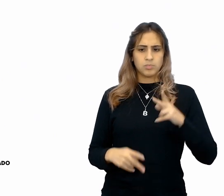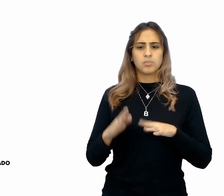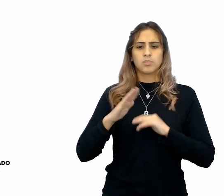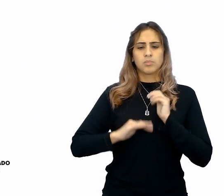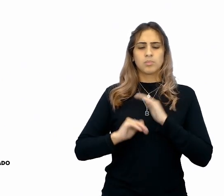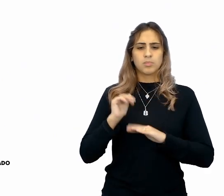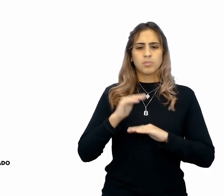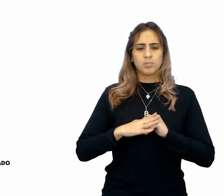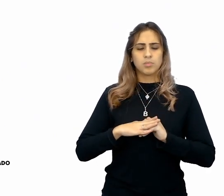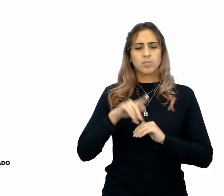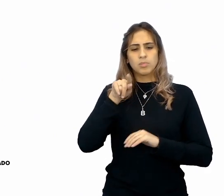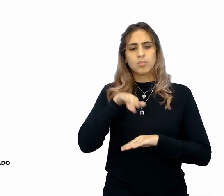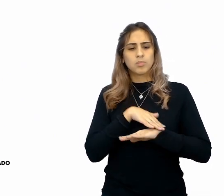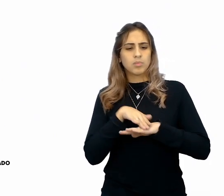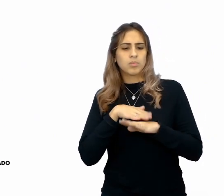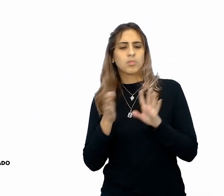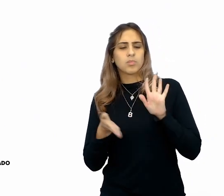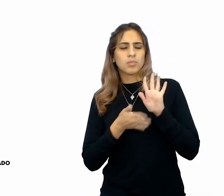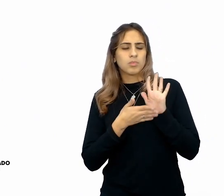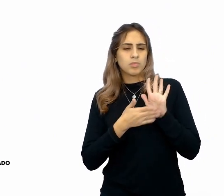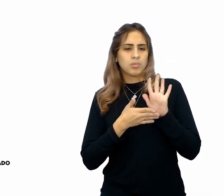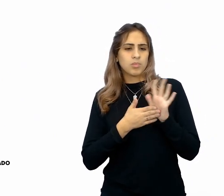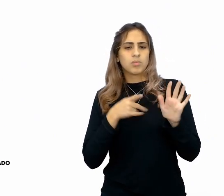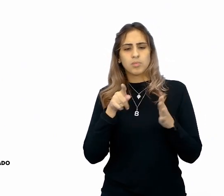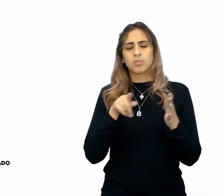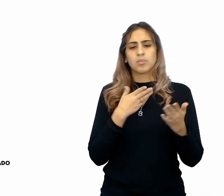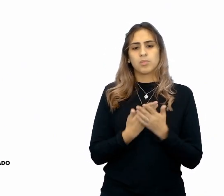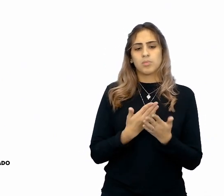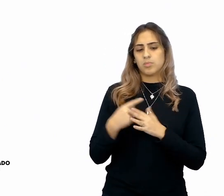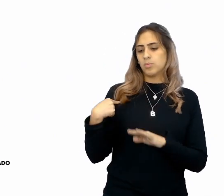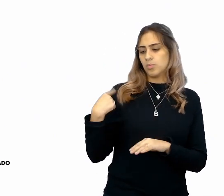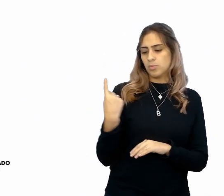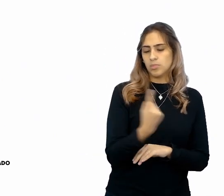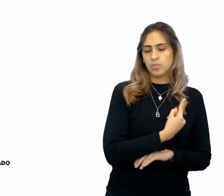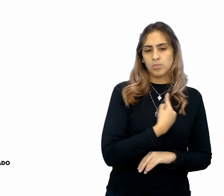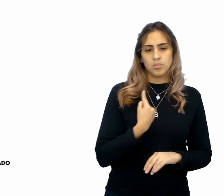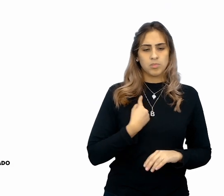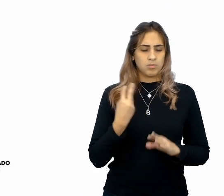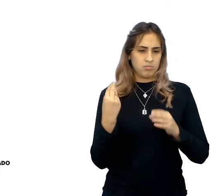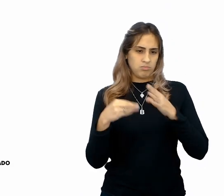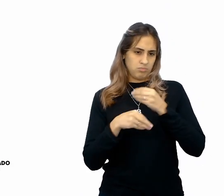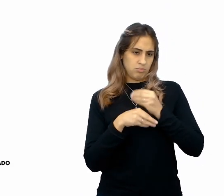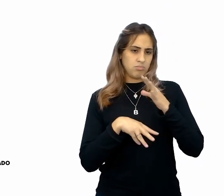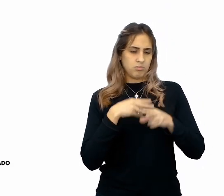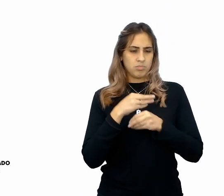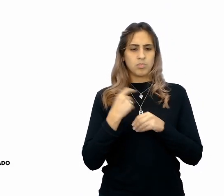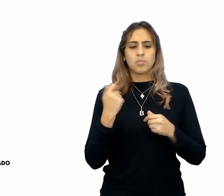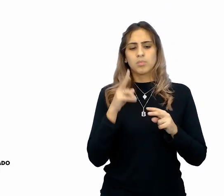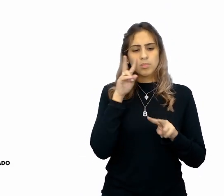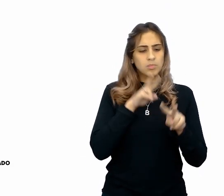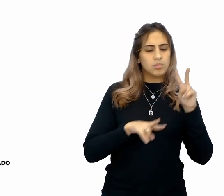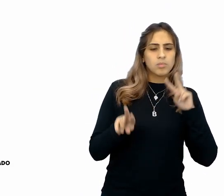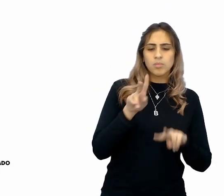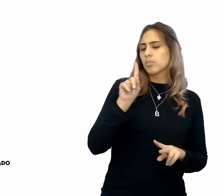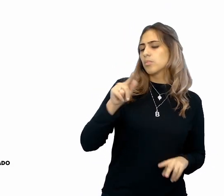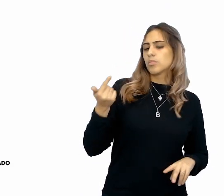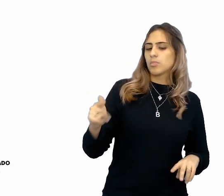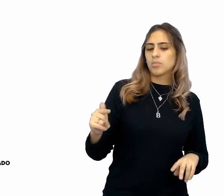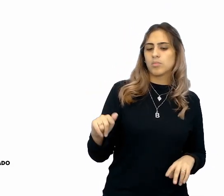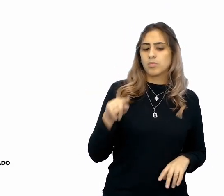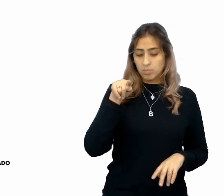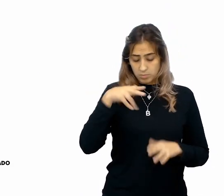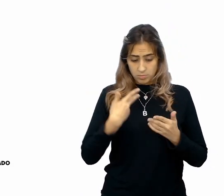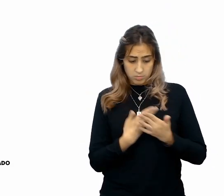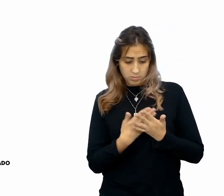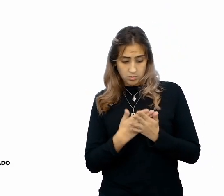conversando nessa proposta dessas aulas que nós elencamos aí. Podemos observar que não há, no caso